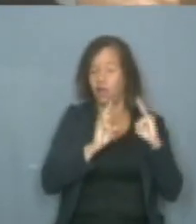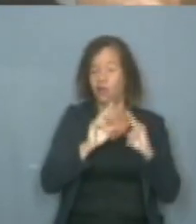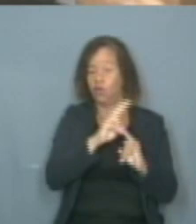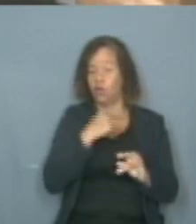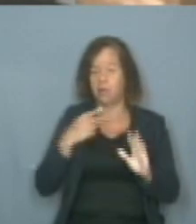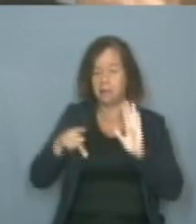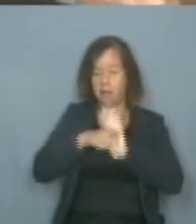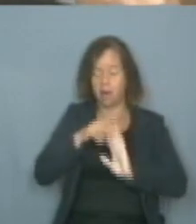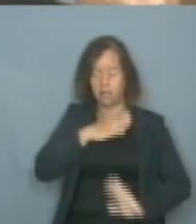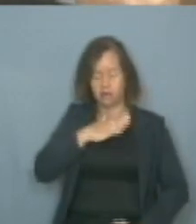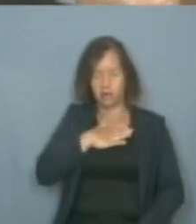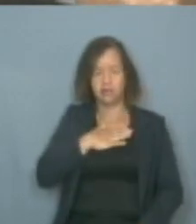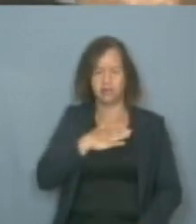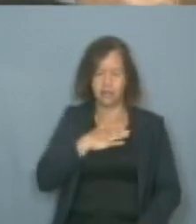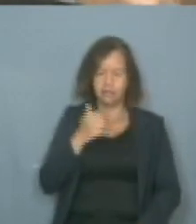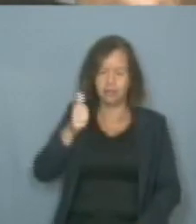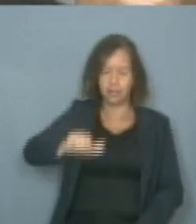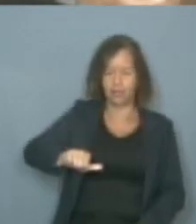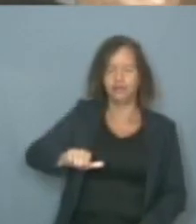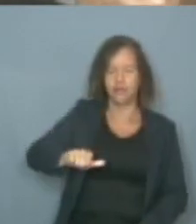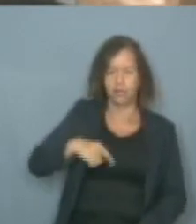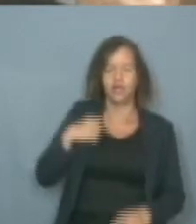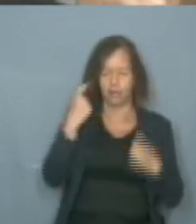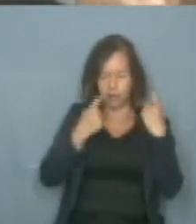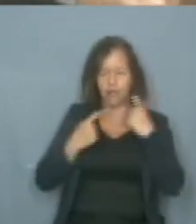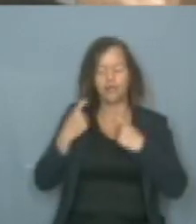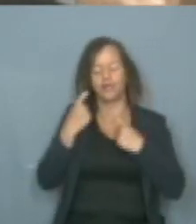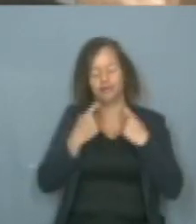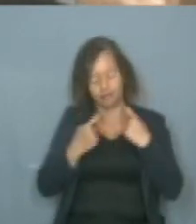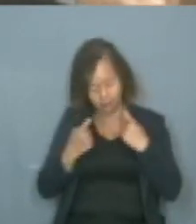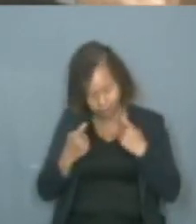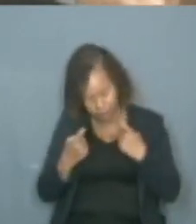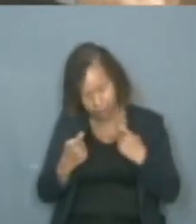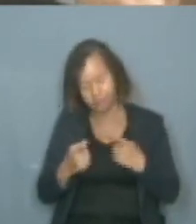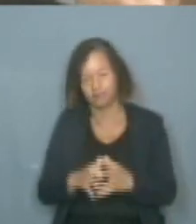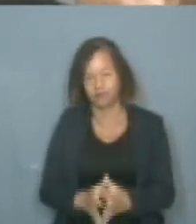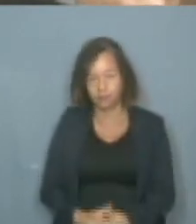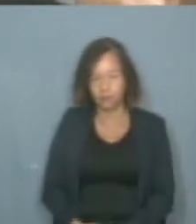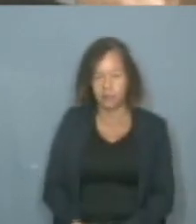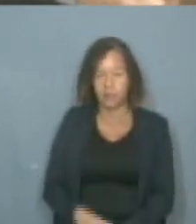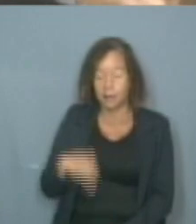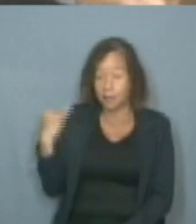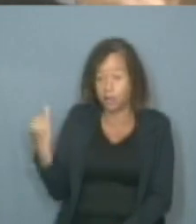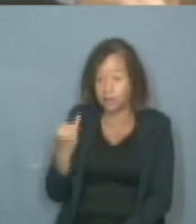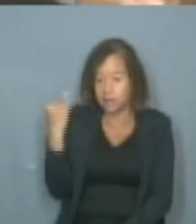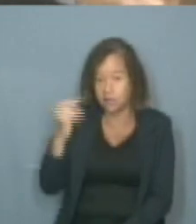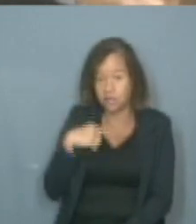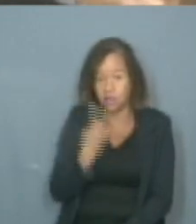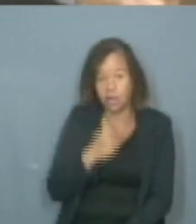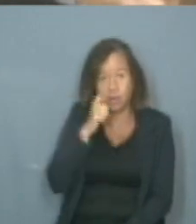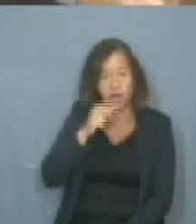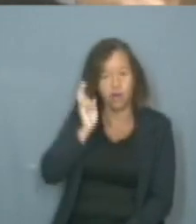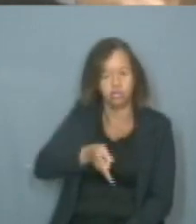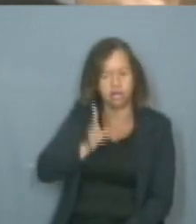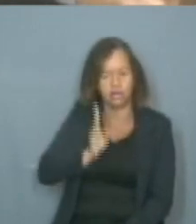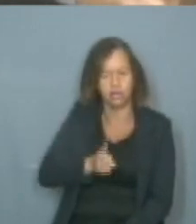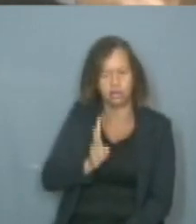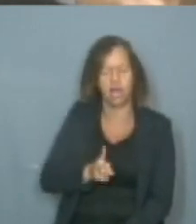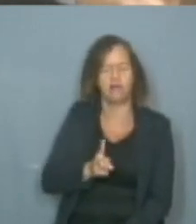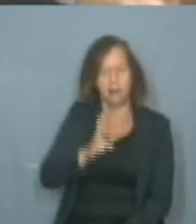sim, ser muito prejudicadas. Verdade. E eu me preocupo. Porque é importantíssimo que nós, mulheres, continuemos